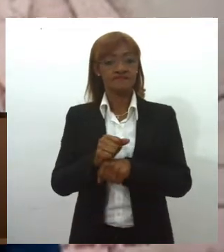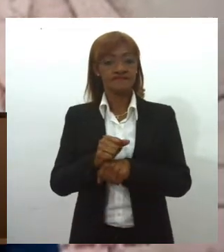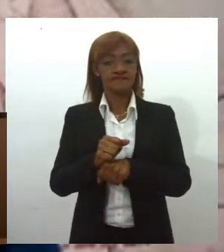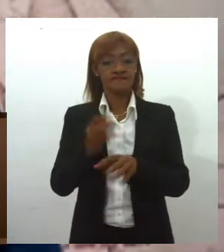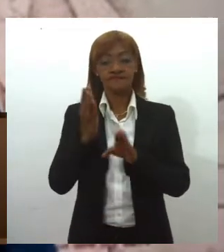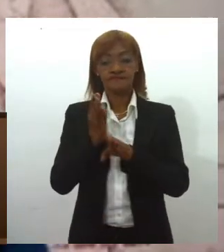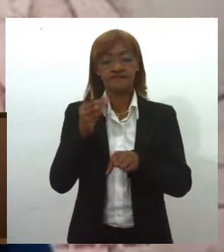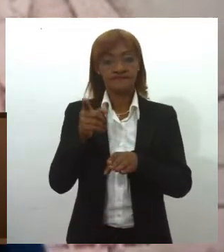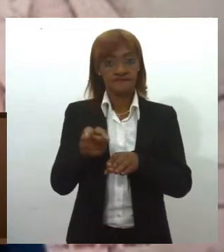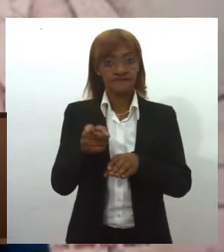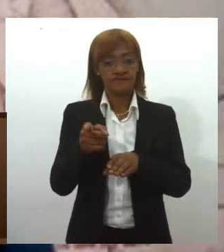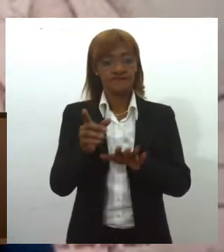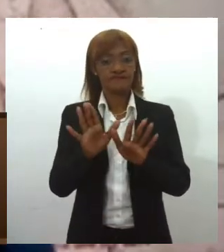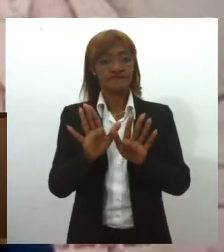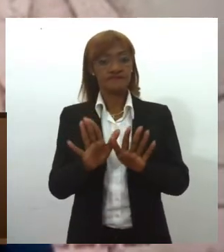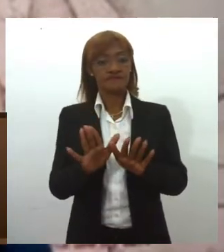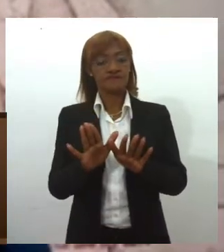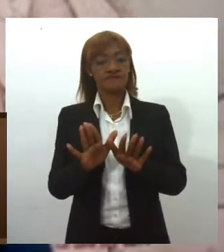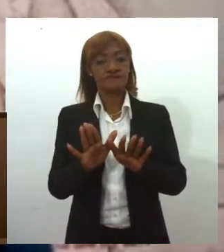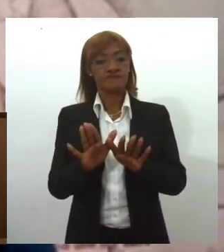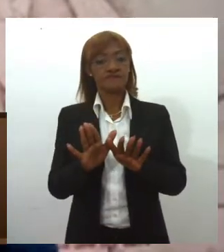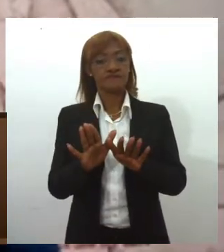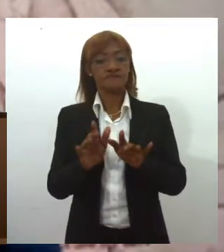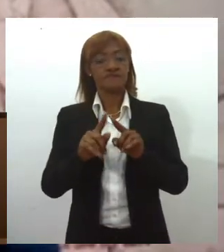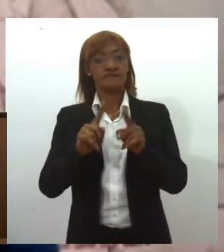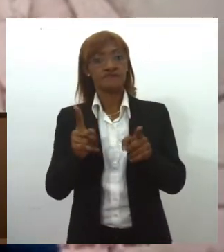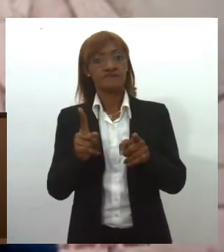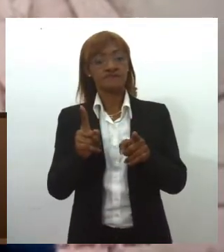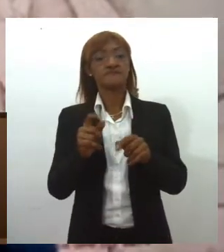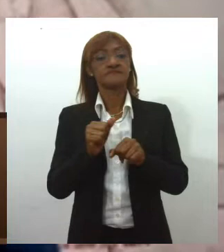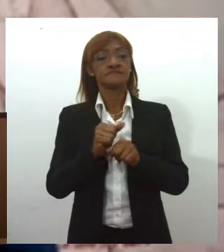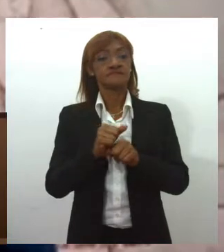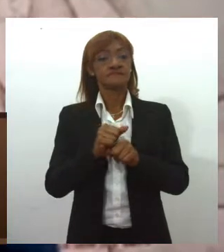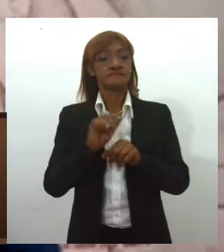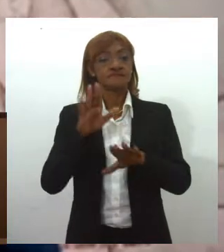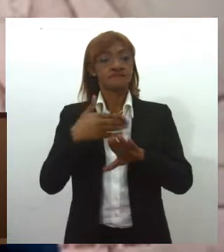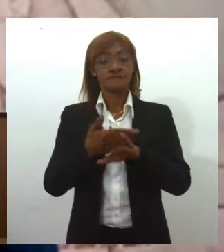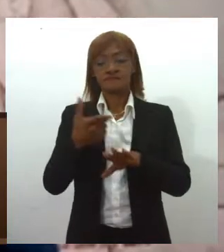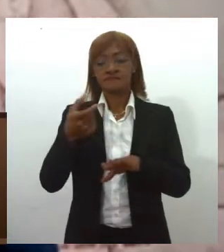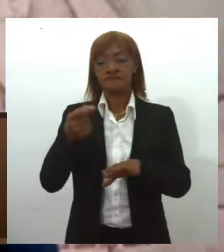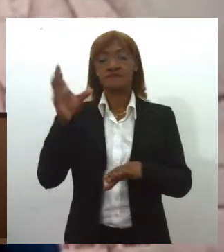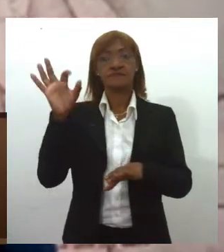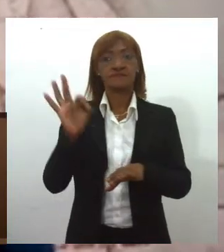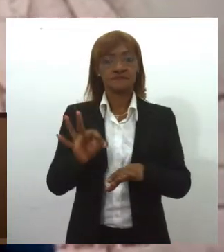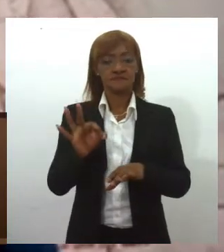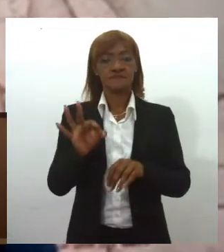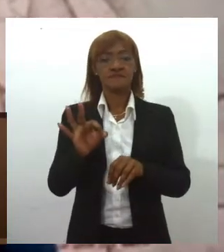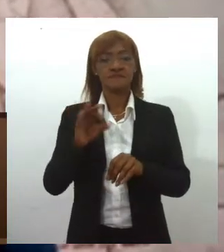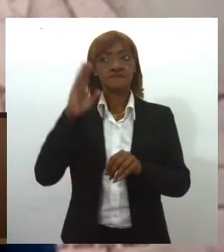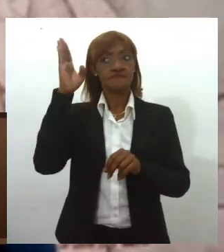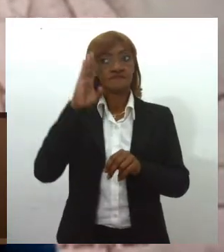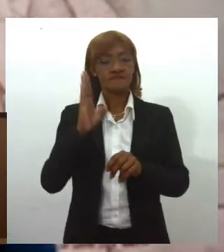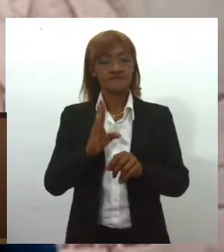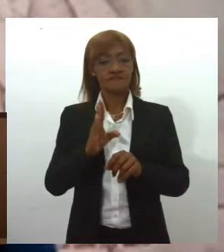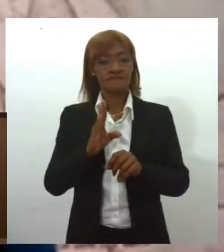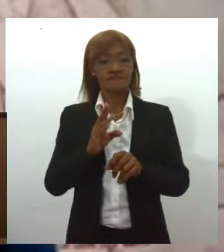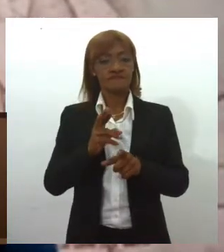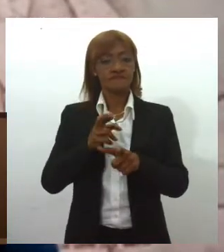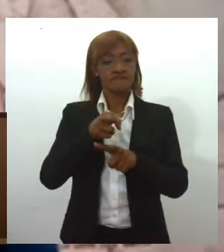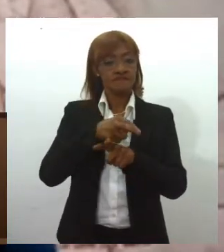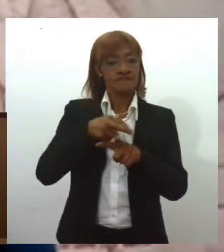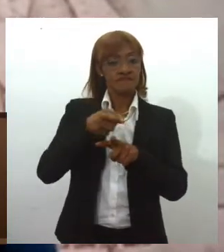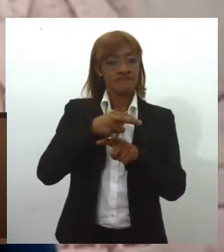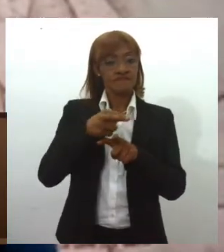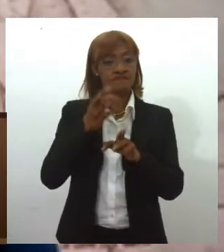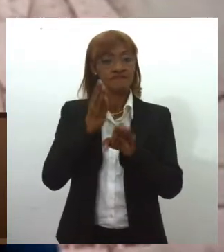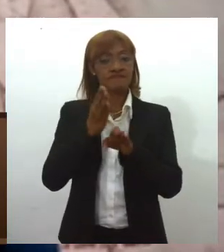na próstata, quando ele ainda não espalhou. Infelizmente, até 20% dos casos no Brasil de câncer de próstata já são descobertos com a